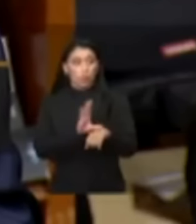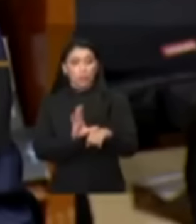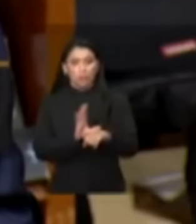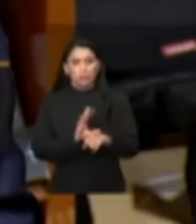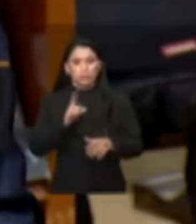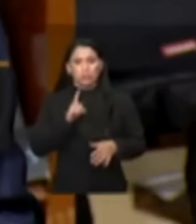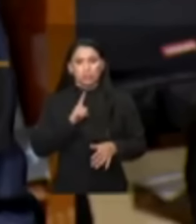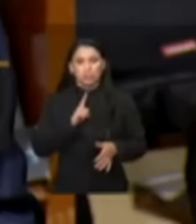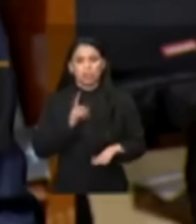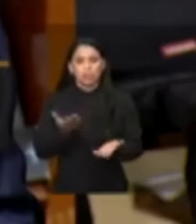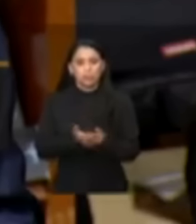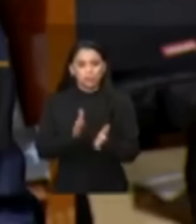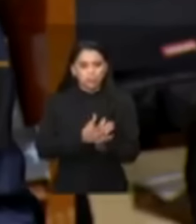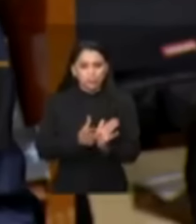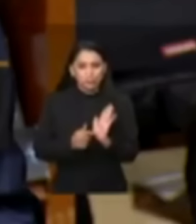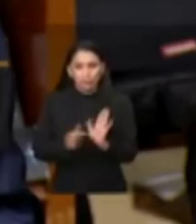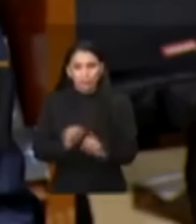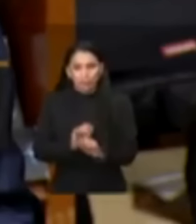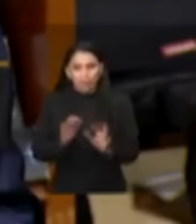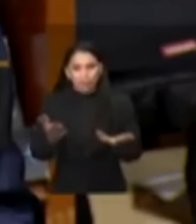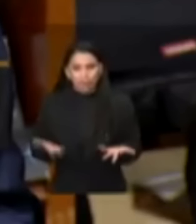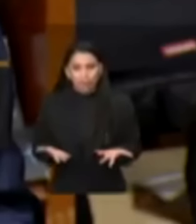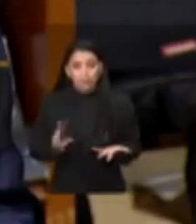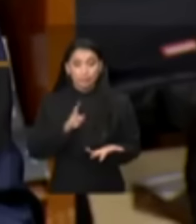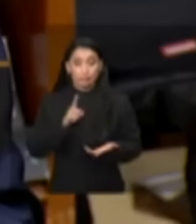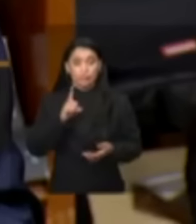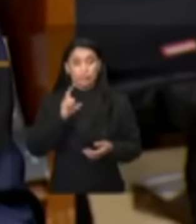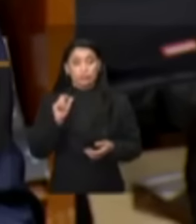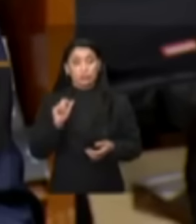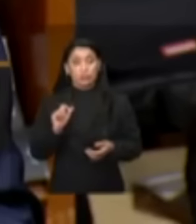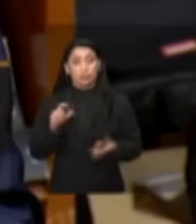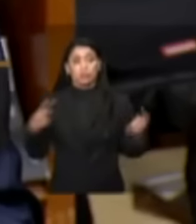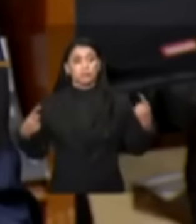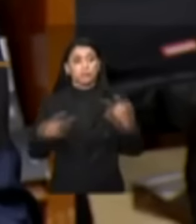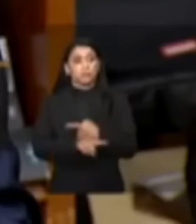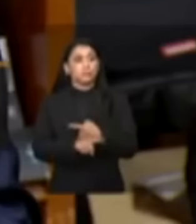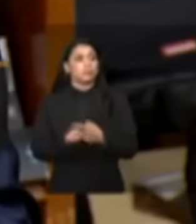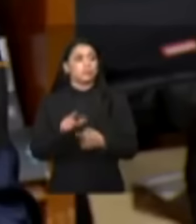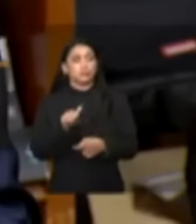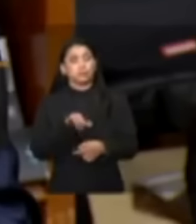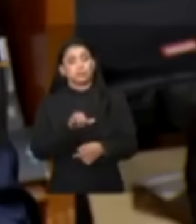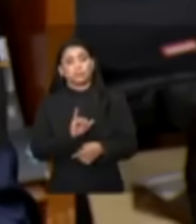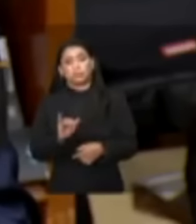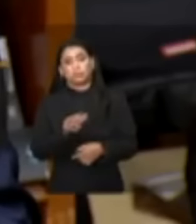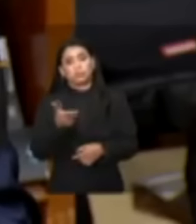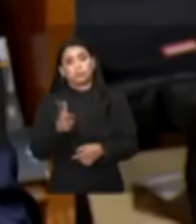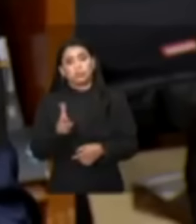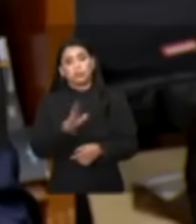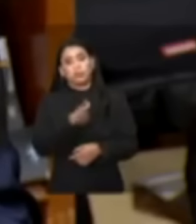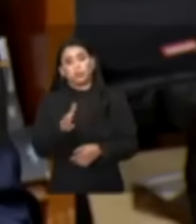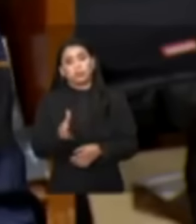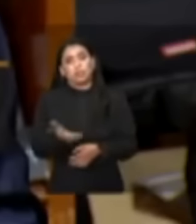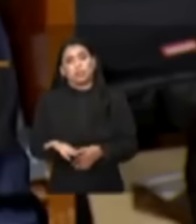concreta específica E aí nós temos uma declaração de inconstitucionalidade sem pronúncia de nulidade você considera